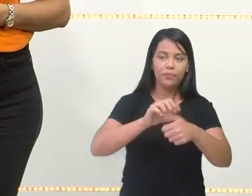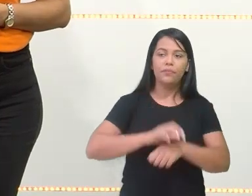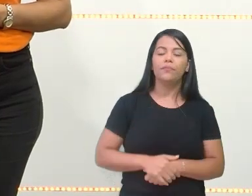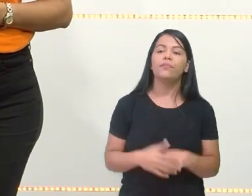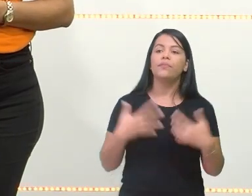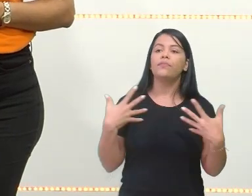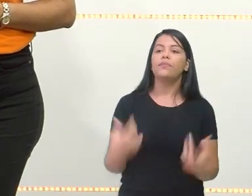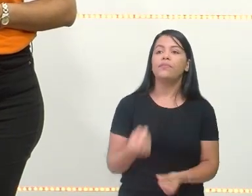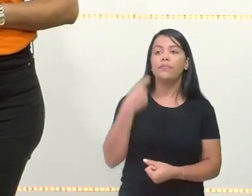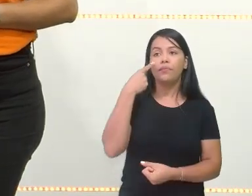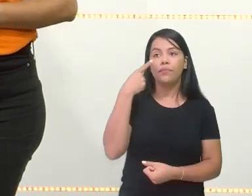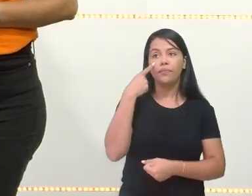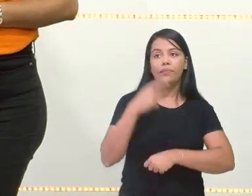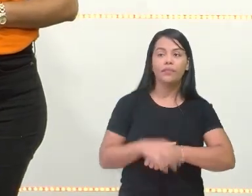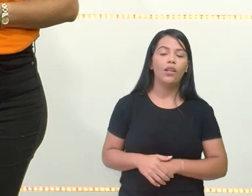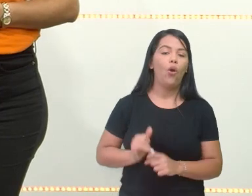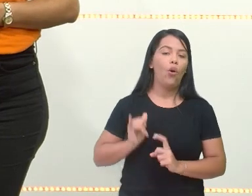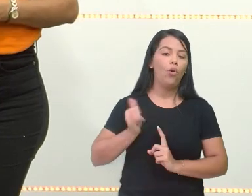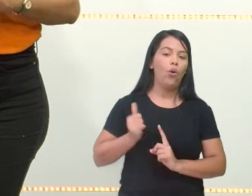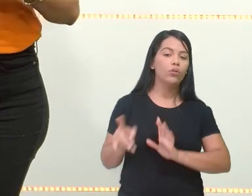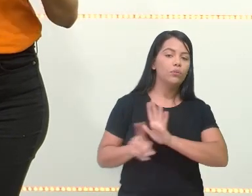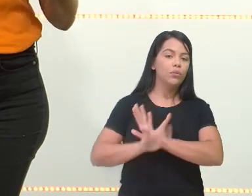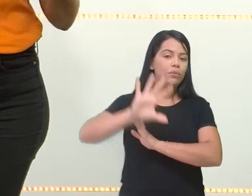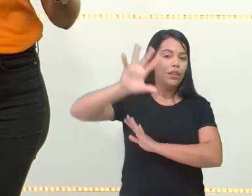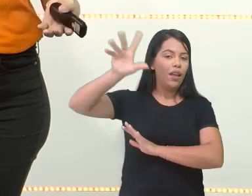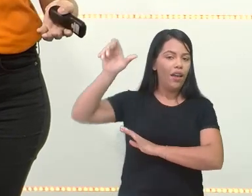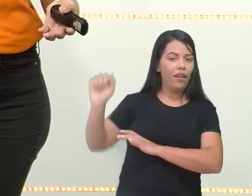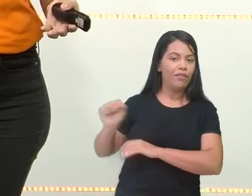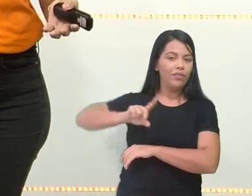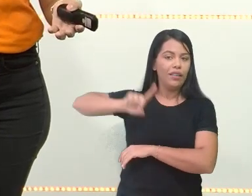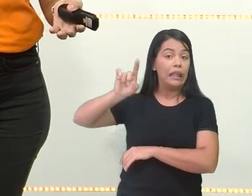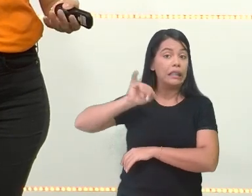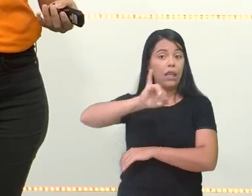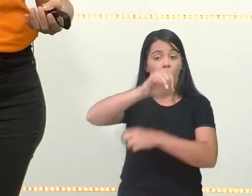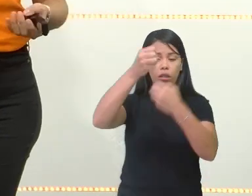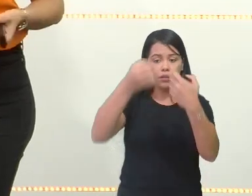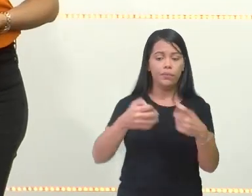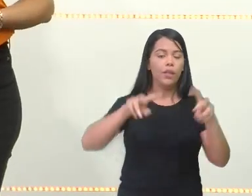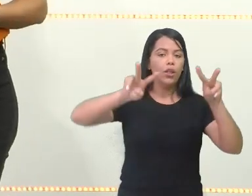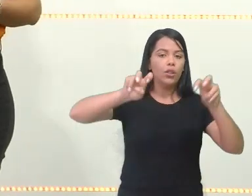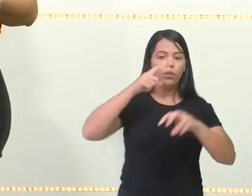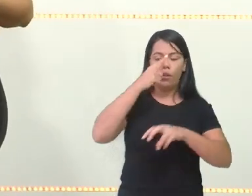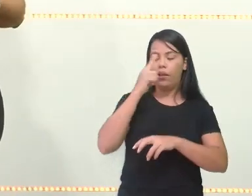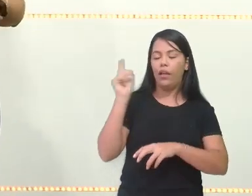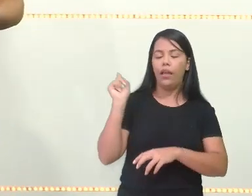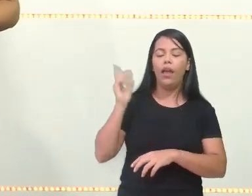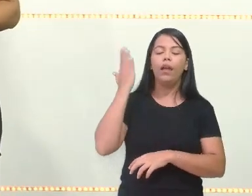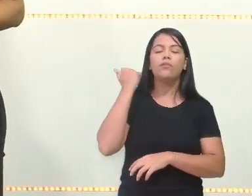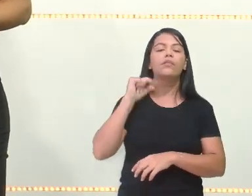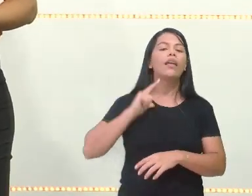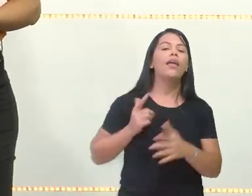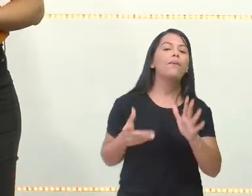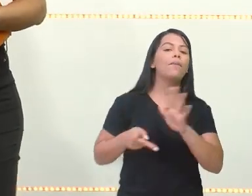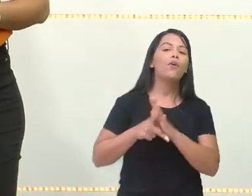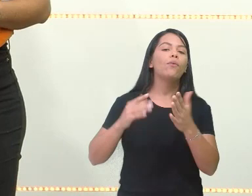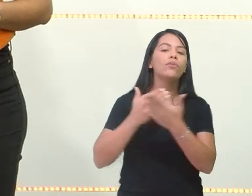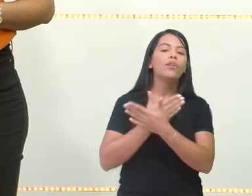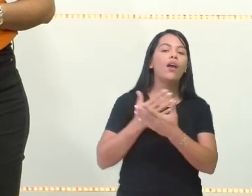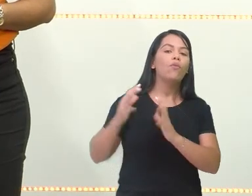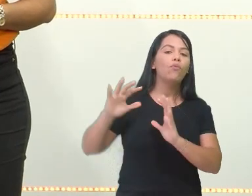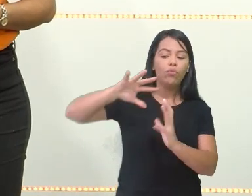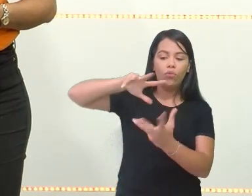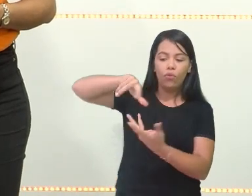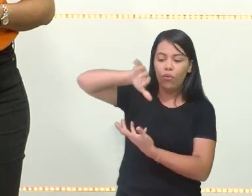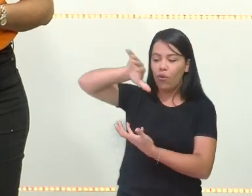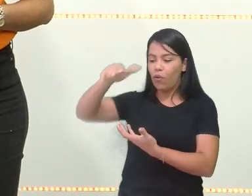gente. Contos africanos. Se eu falo contos africanos, eu sei que ele vem de algum continente, não é? Que